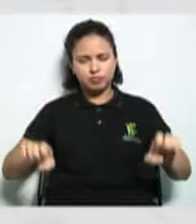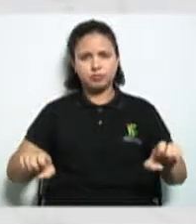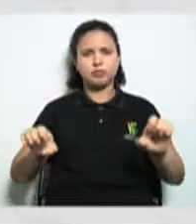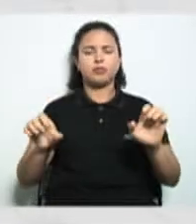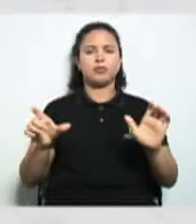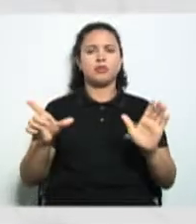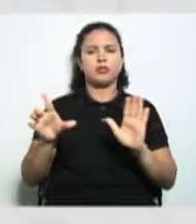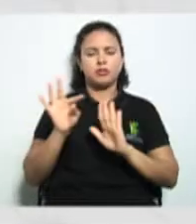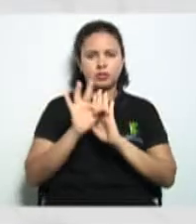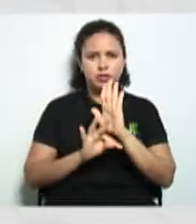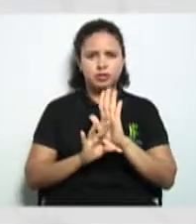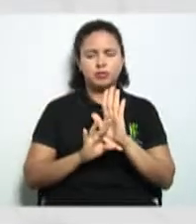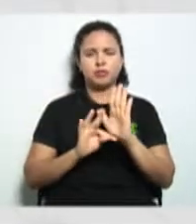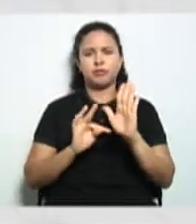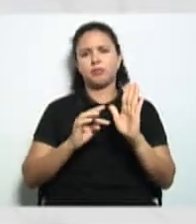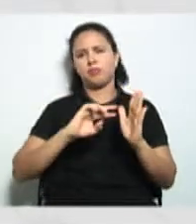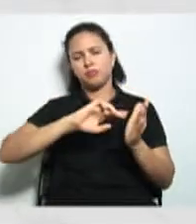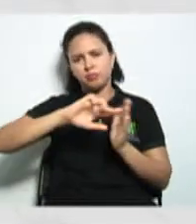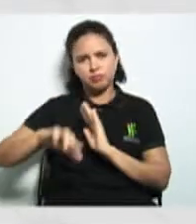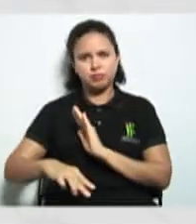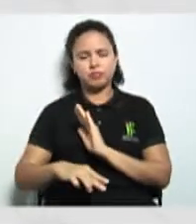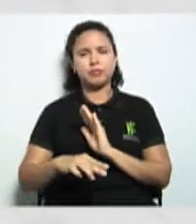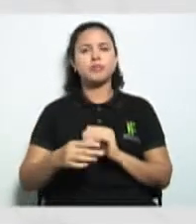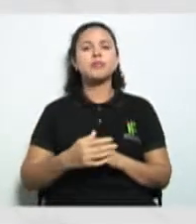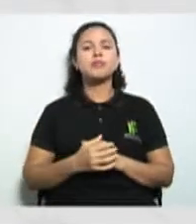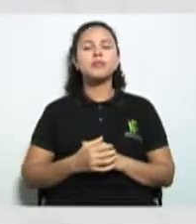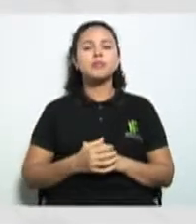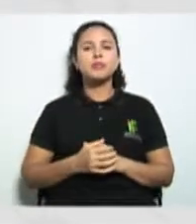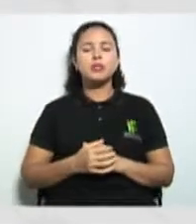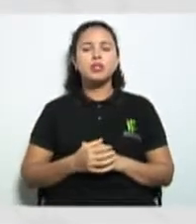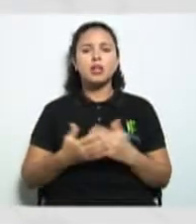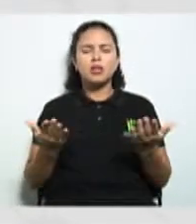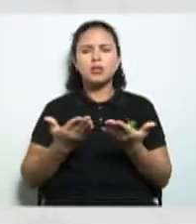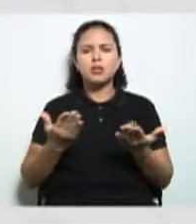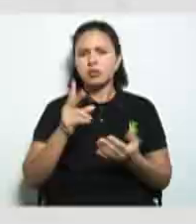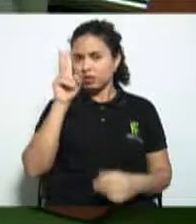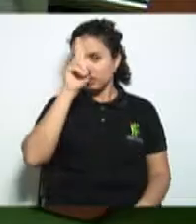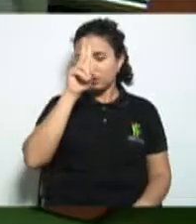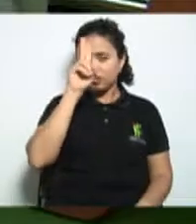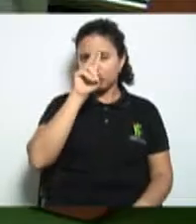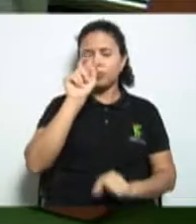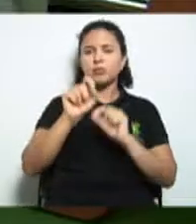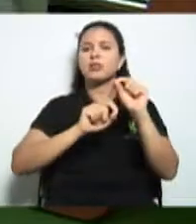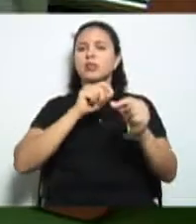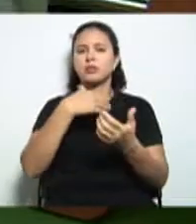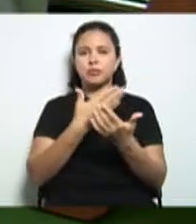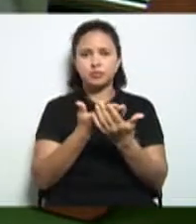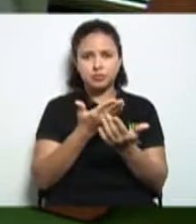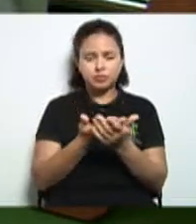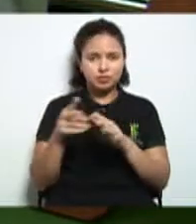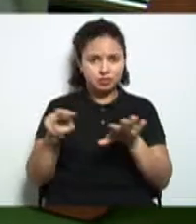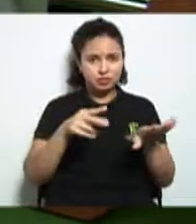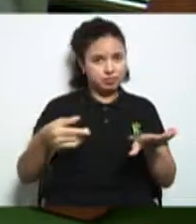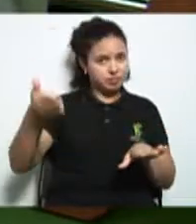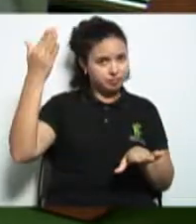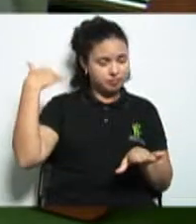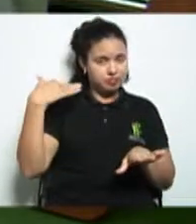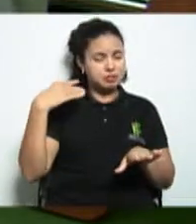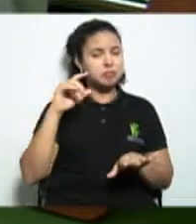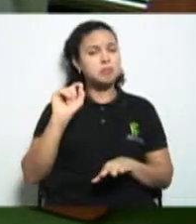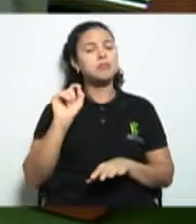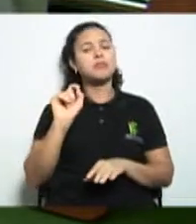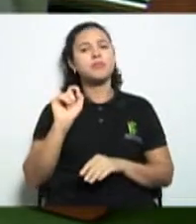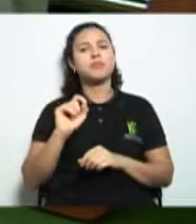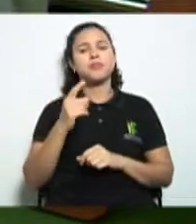e referências. Mas e agora, será que a gente lembra o que a gente estudou na teleaula 3? Olha que a gente